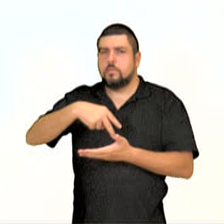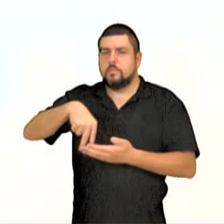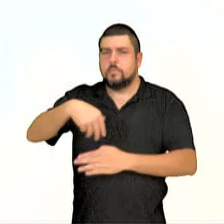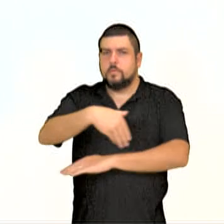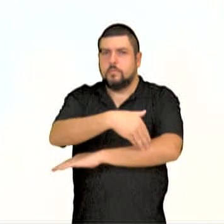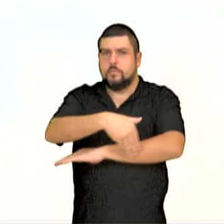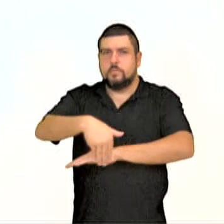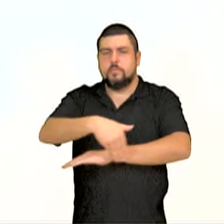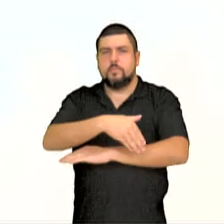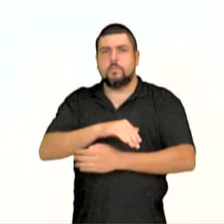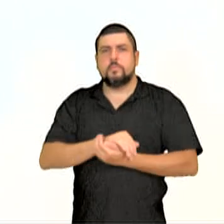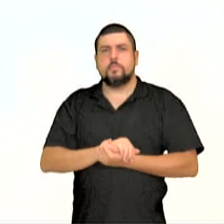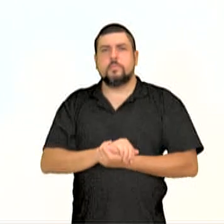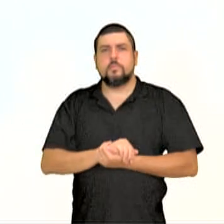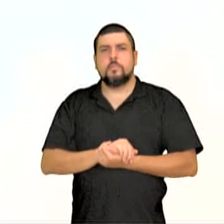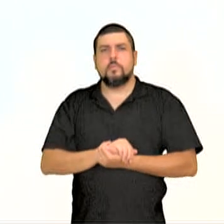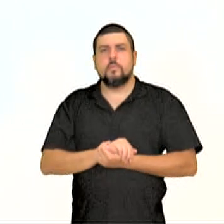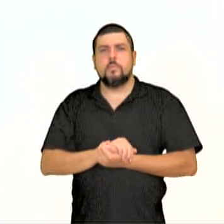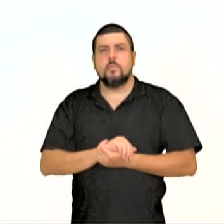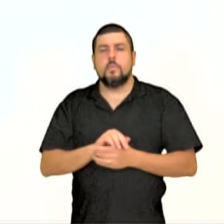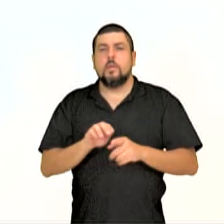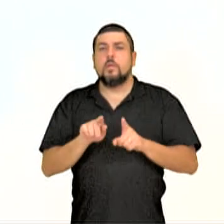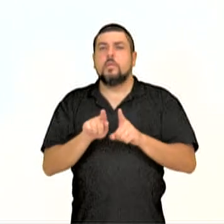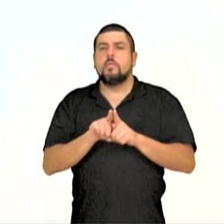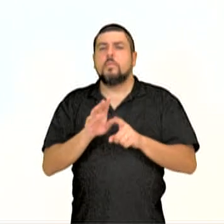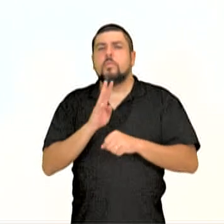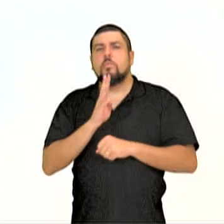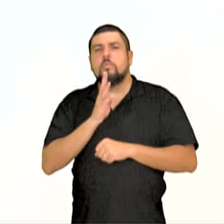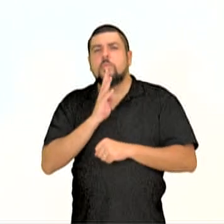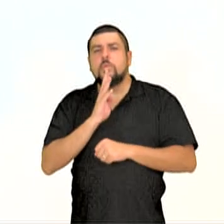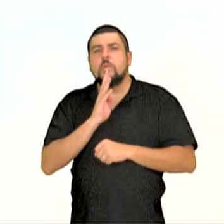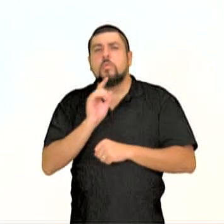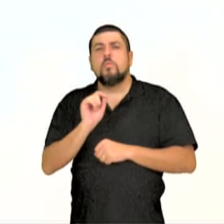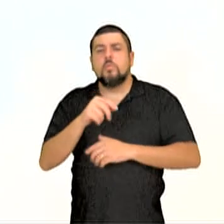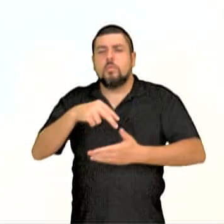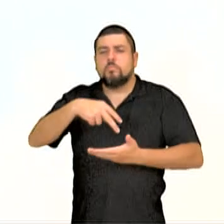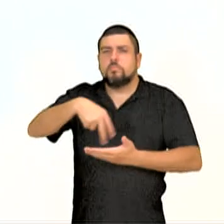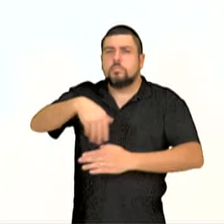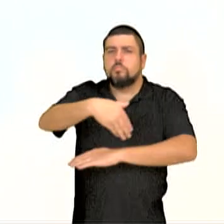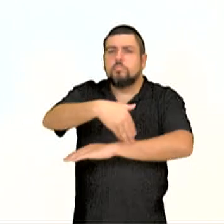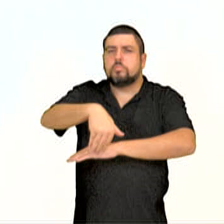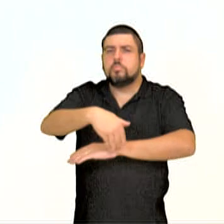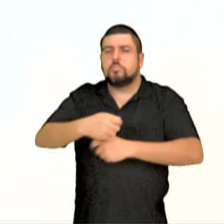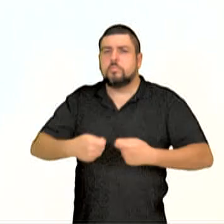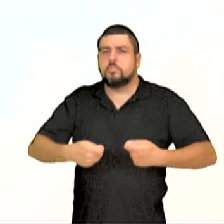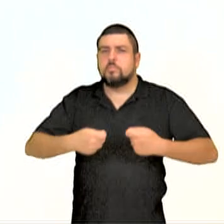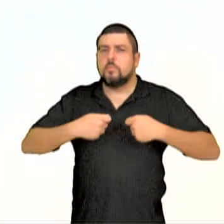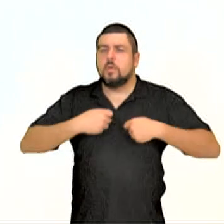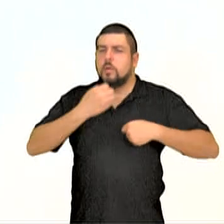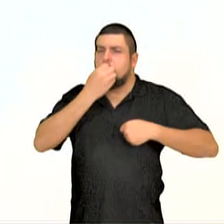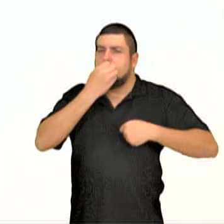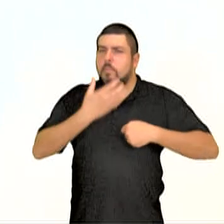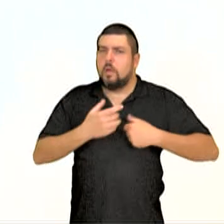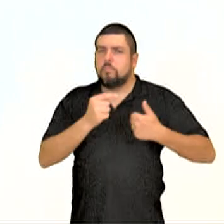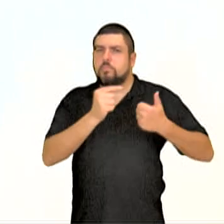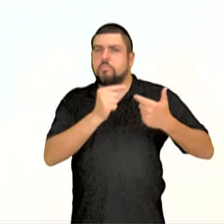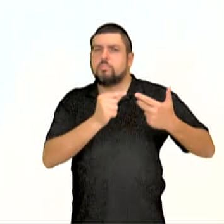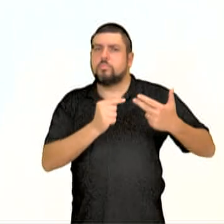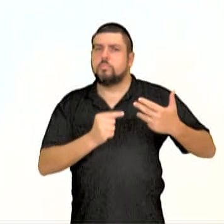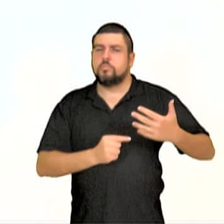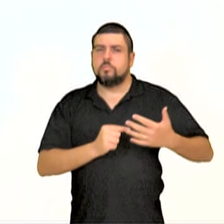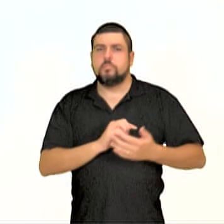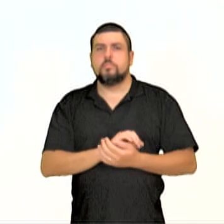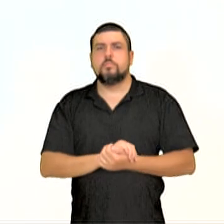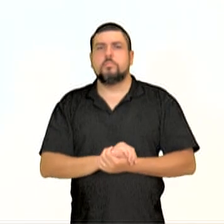delas. Reconhecer alguns benefícios proporcionados pela dança de rua. Então ela traz vários benefícios, a gente vai ver alguns